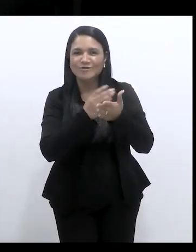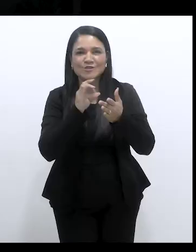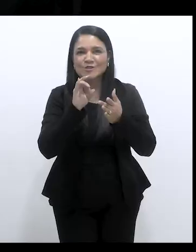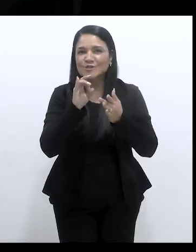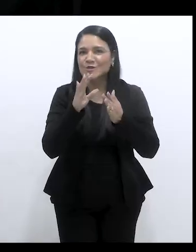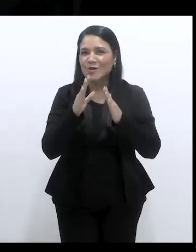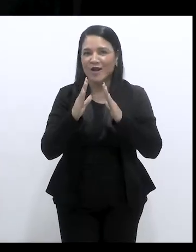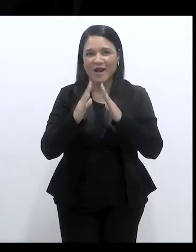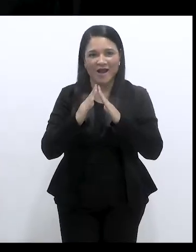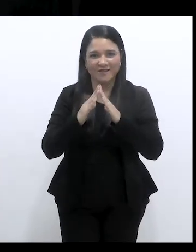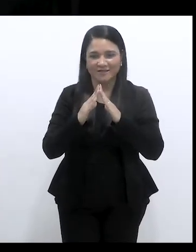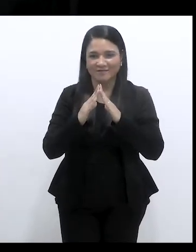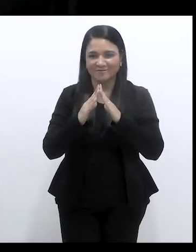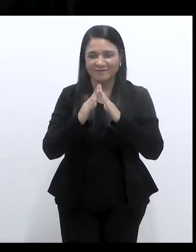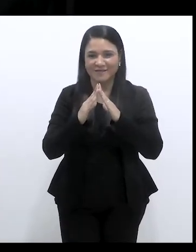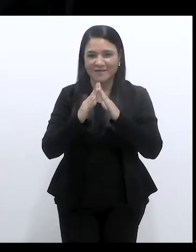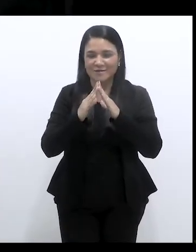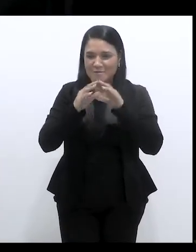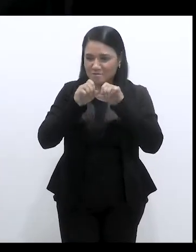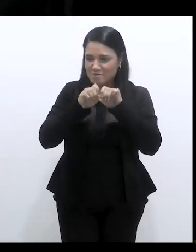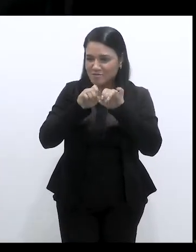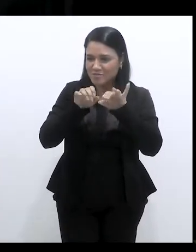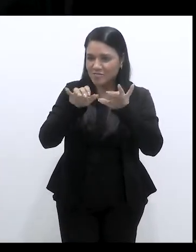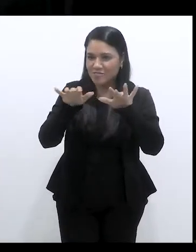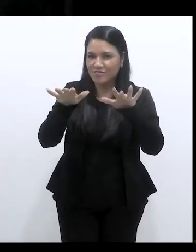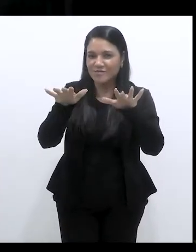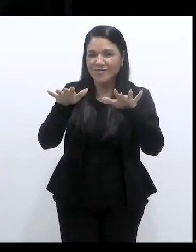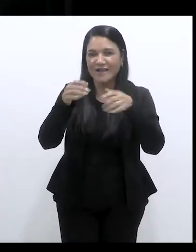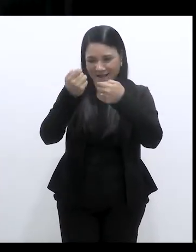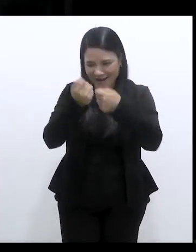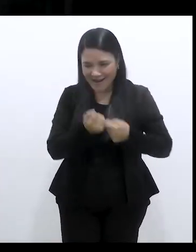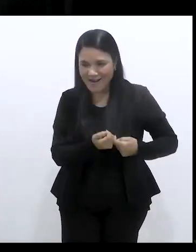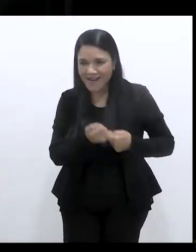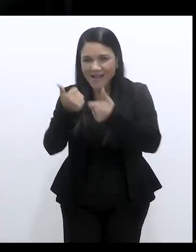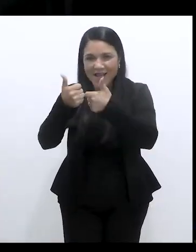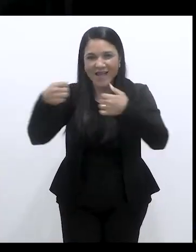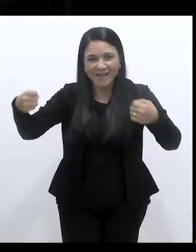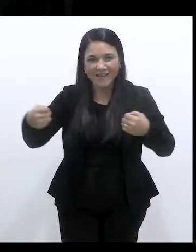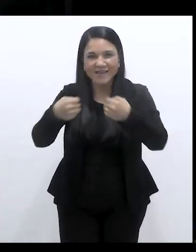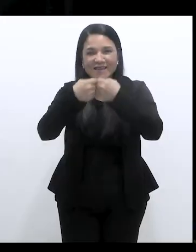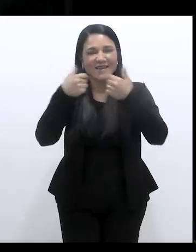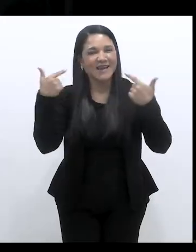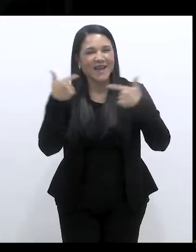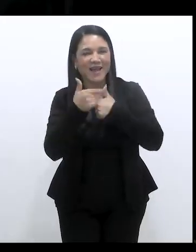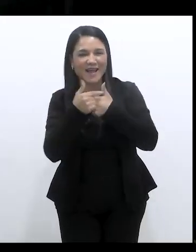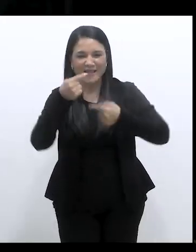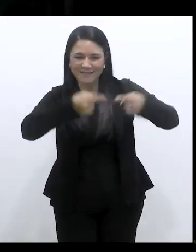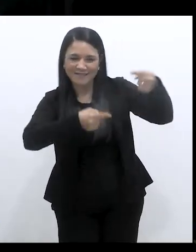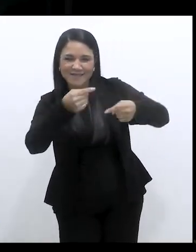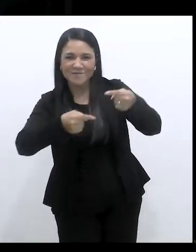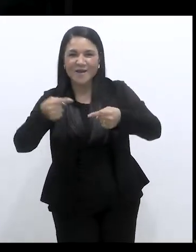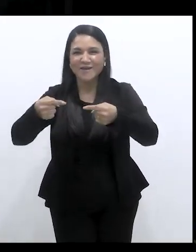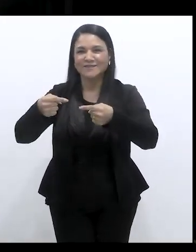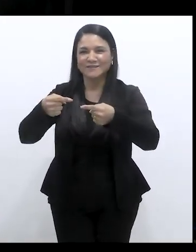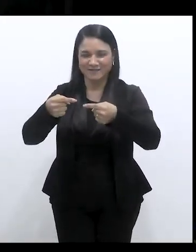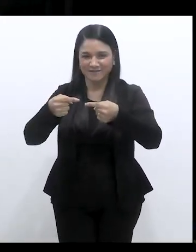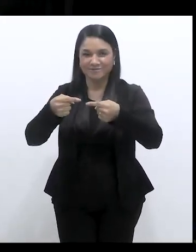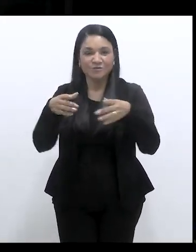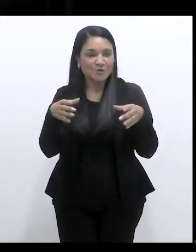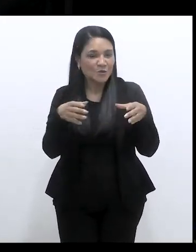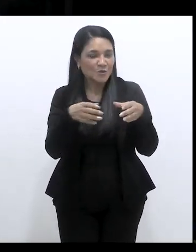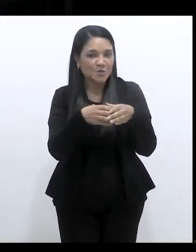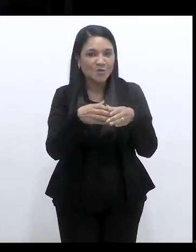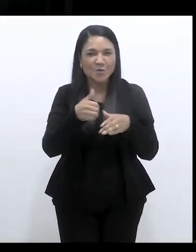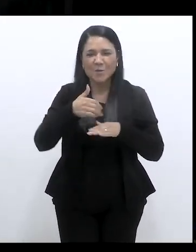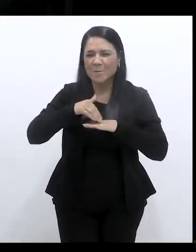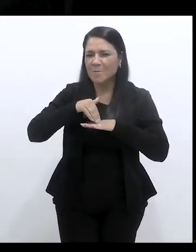capas. Elas também transbordam em taças de prosecco, gargalhadas e até debates acalorados. Um grupo que há mais